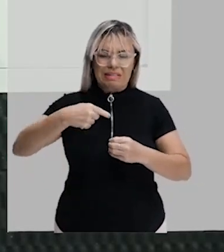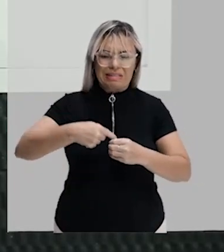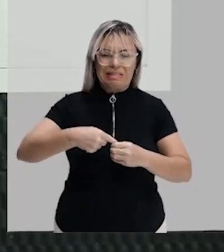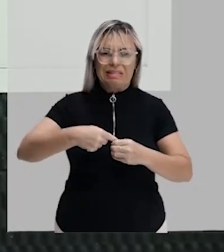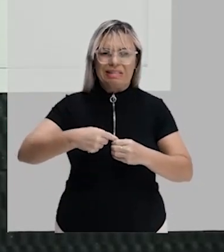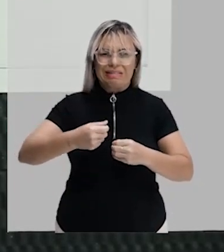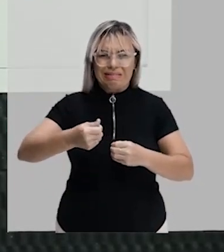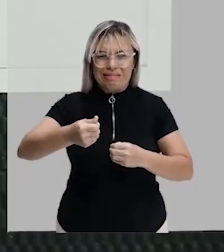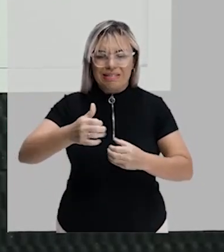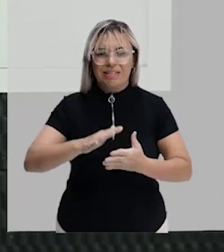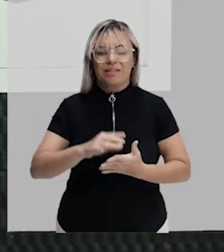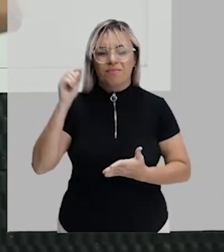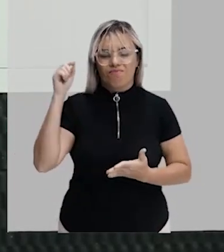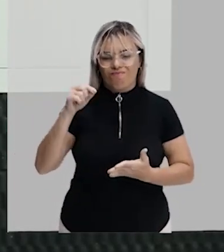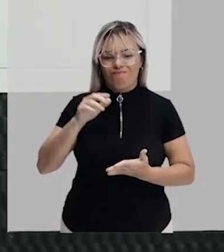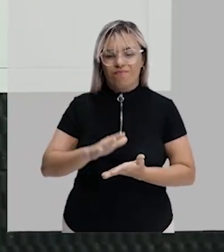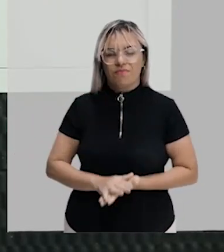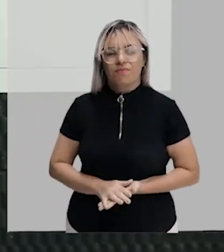houve aumento